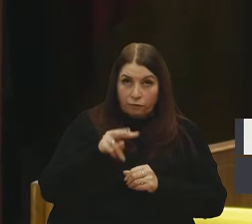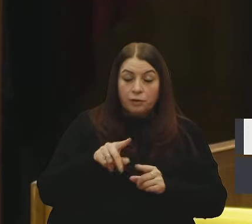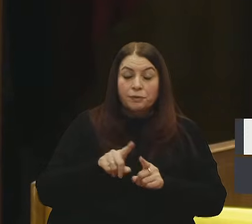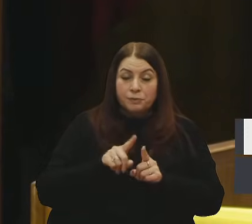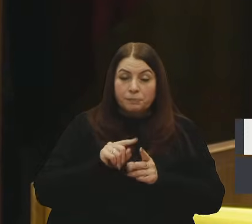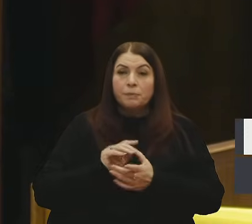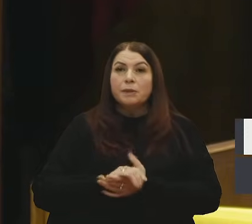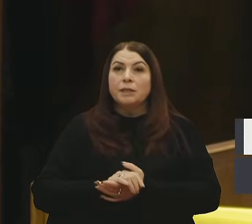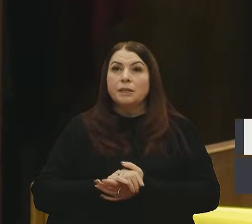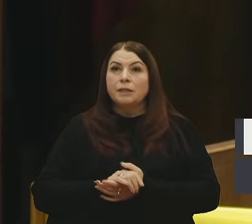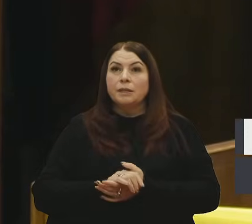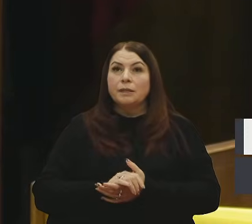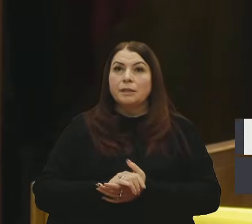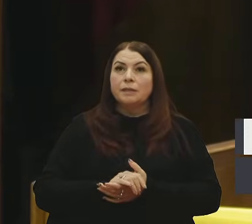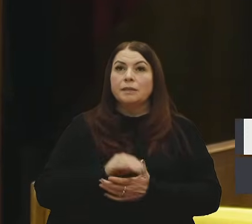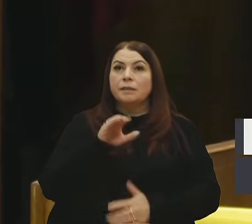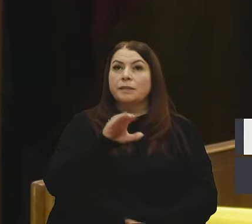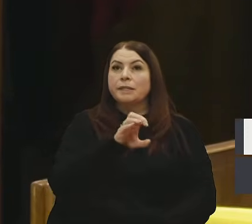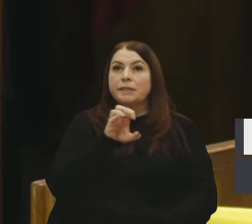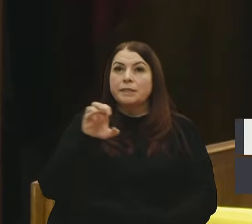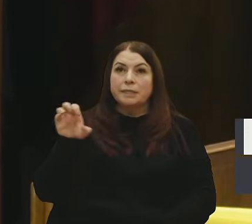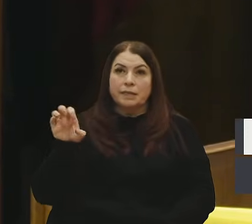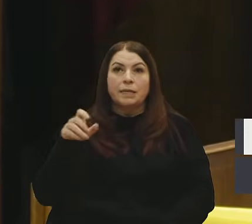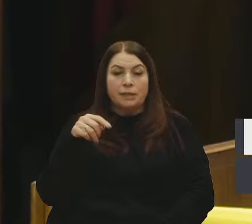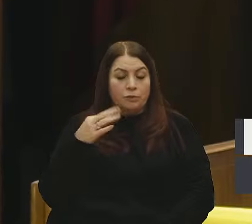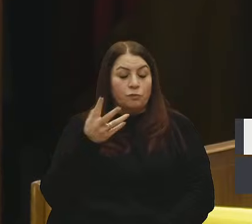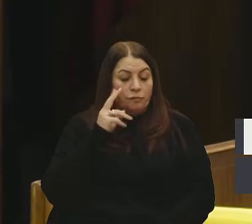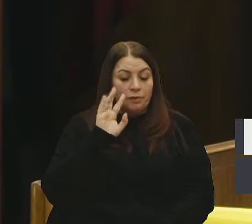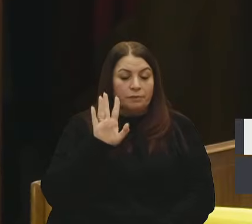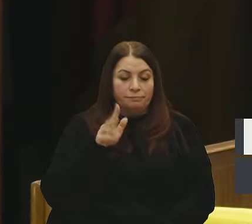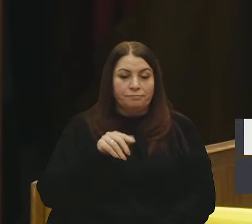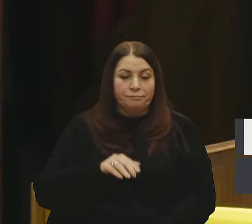com a CE Equatorial e tudo mais. Tudo bem.